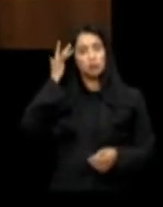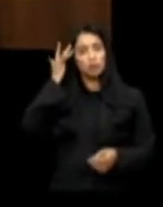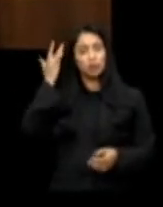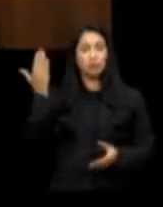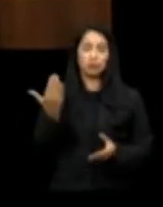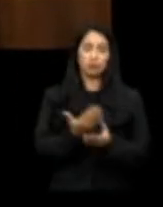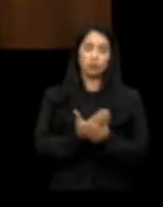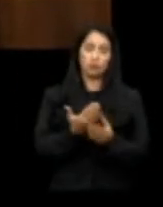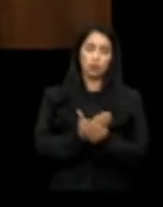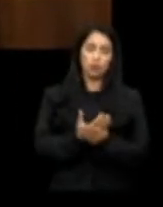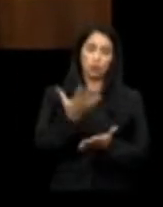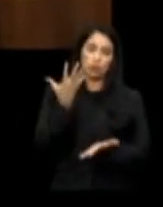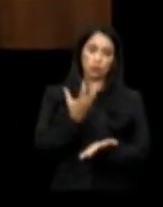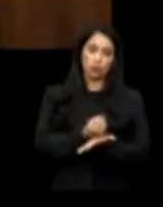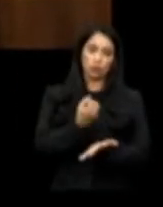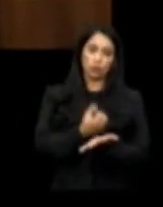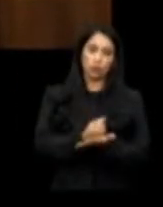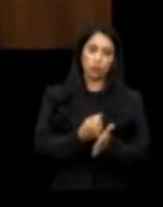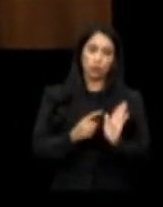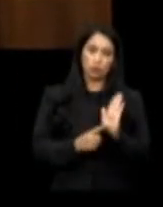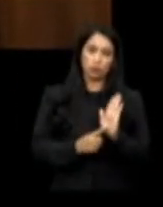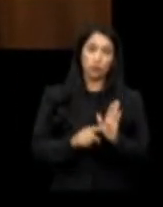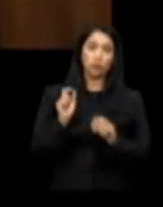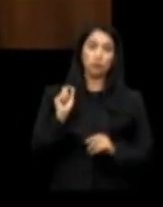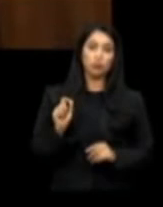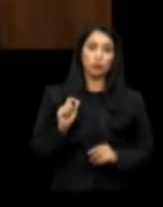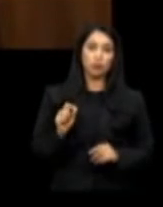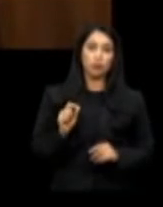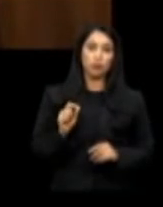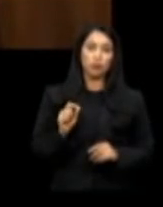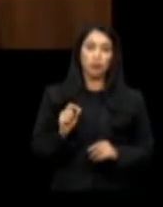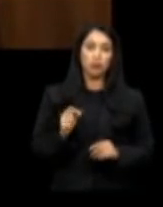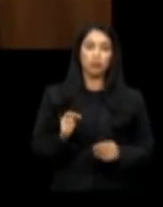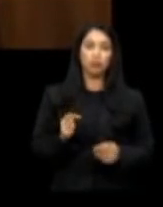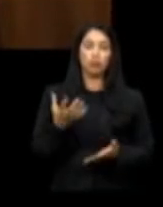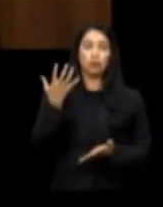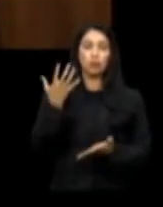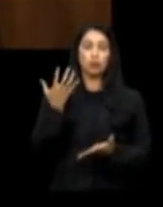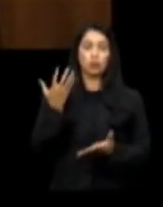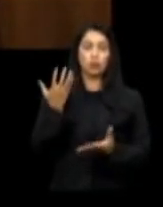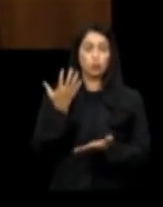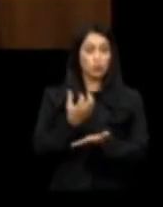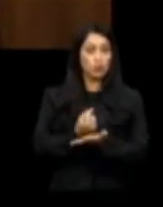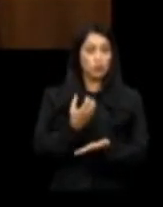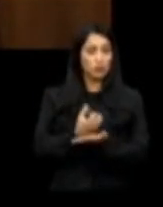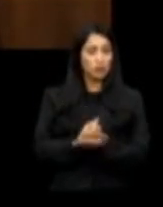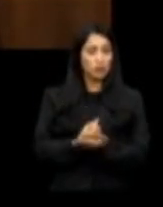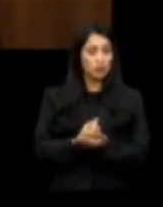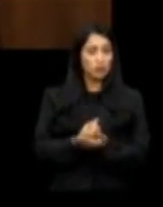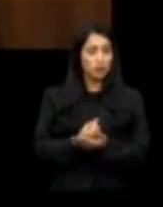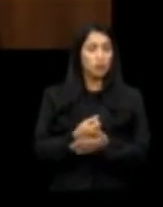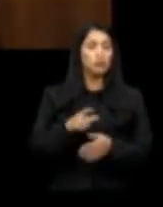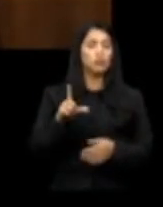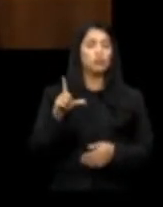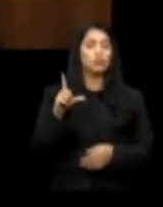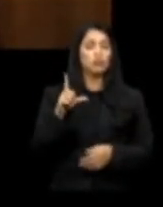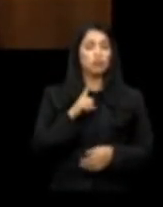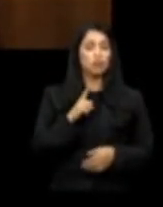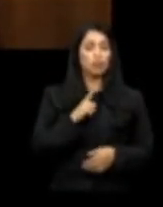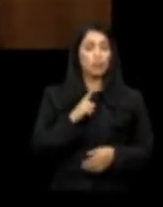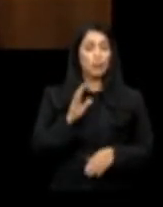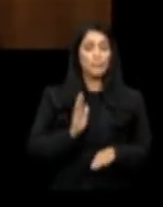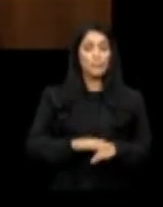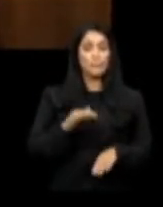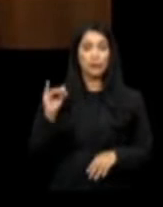processamento automatizado dos dados, de modo que o risco do processamento de dados residiria mais na finalidade